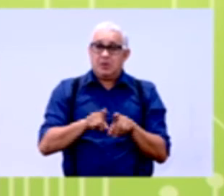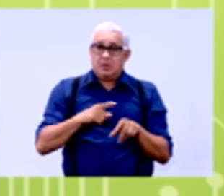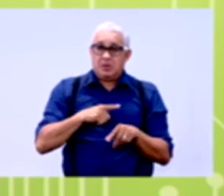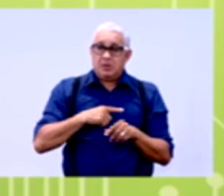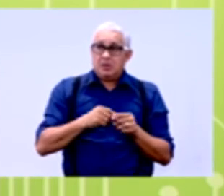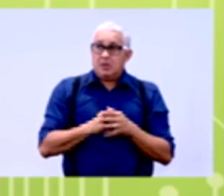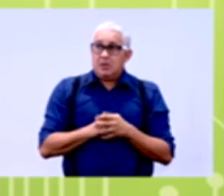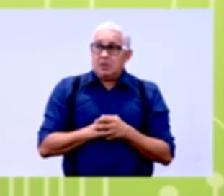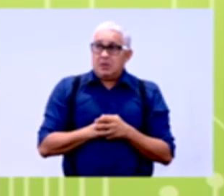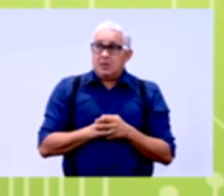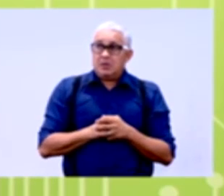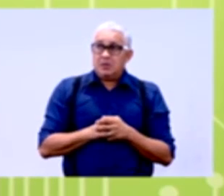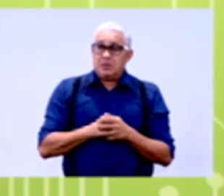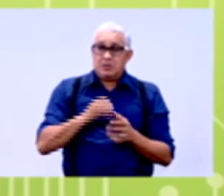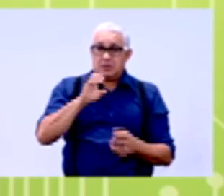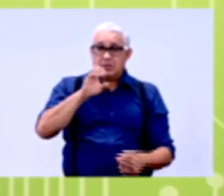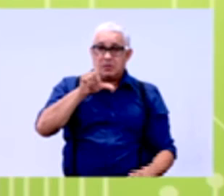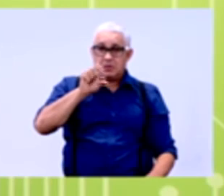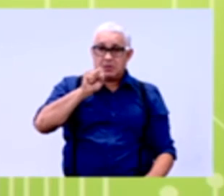além das classes